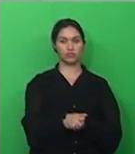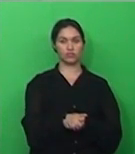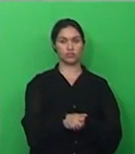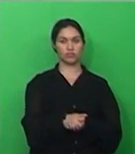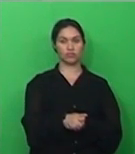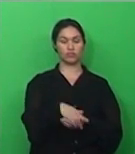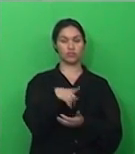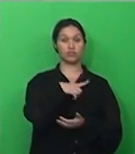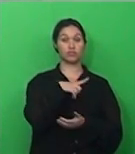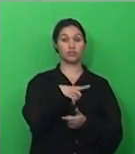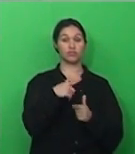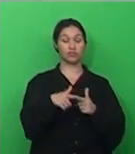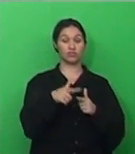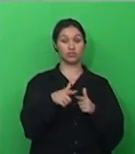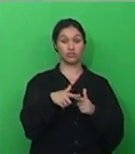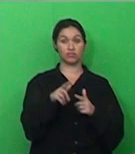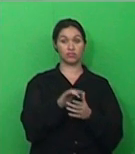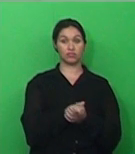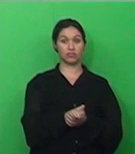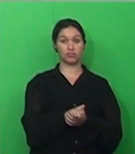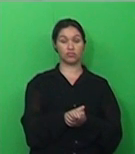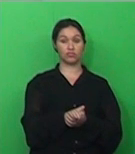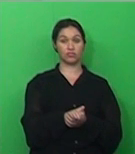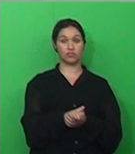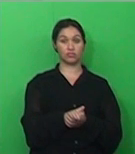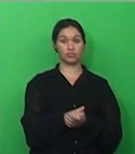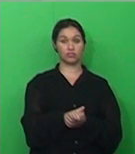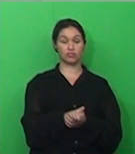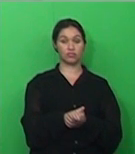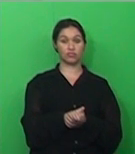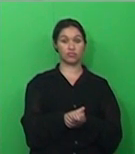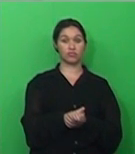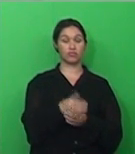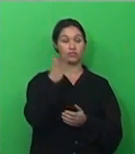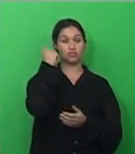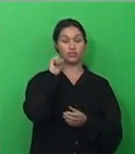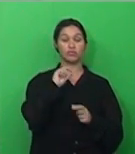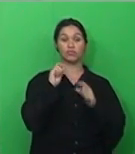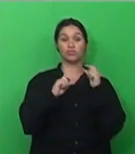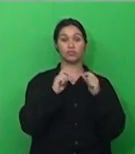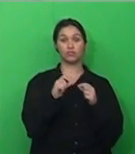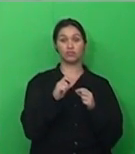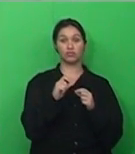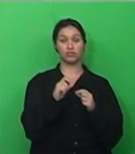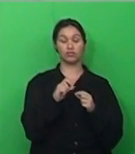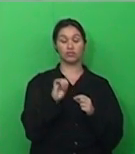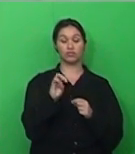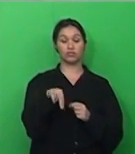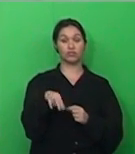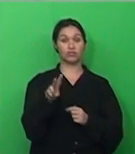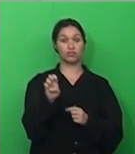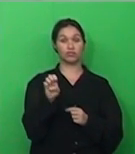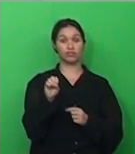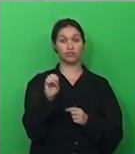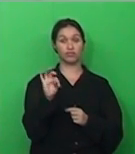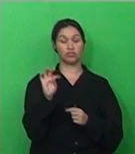Eu acho que está havendo um problema seríssimo em interpretar custo e investimento. Eu acho que nós estamos investindo em saúde, vereador Toninho.